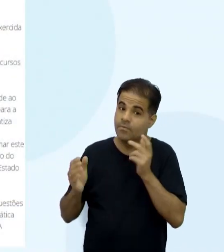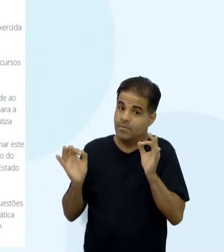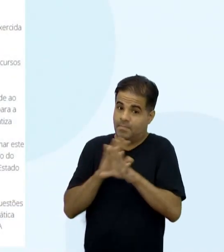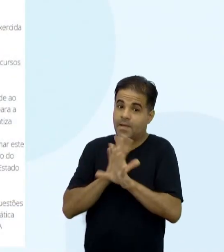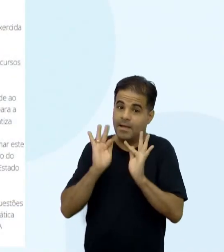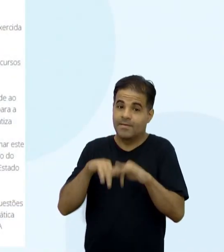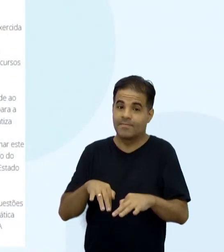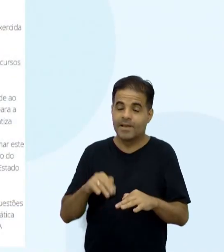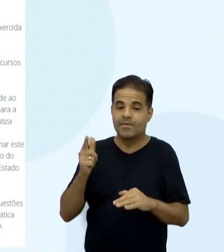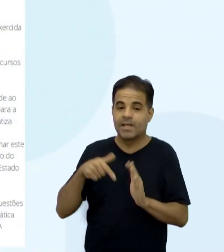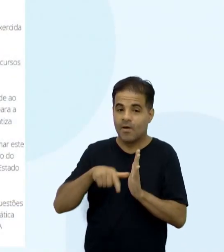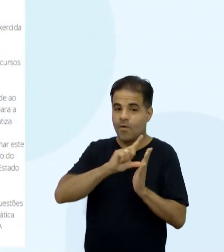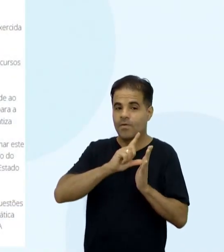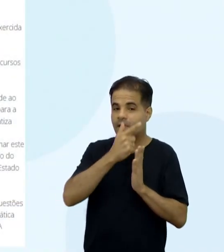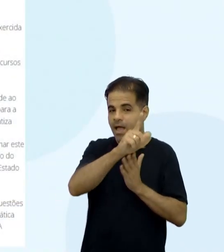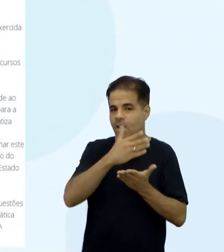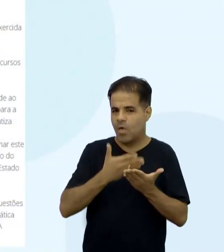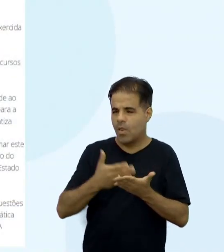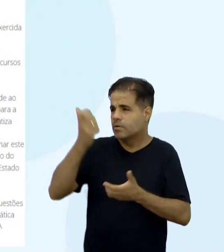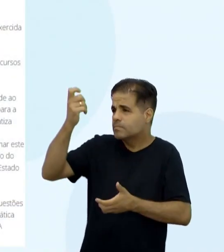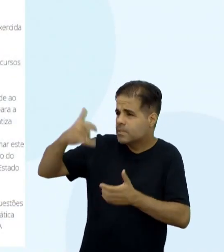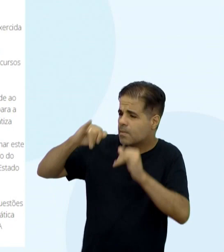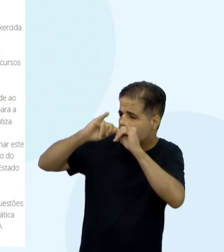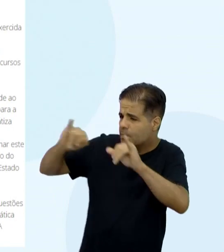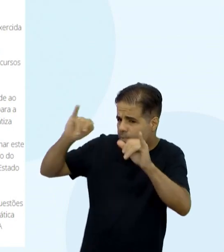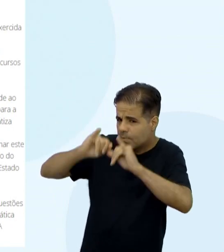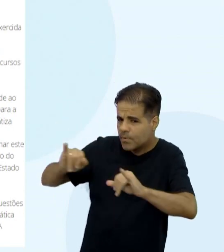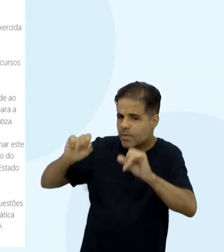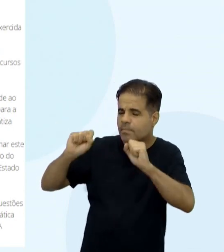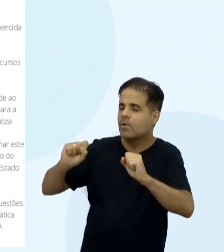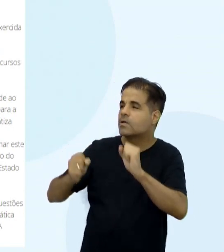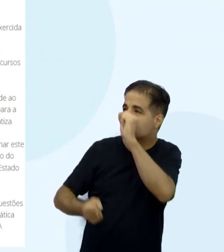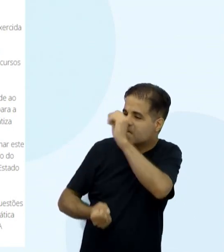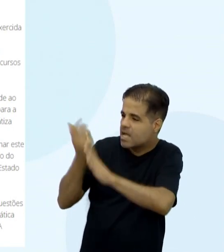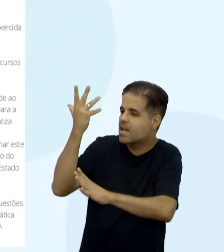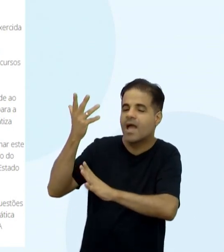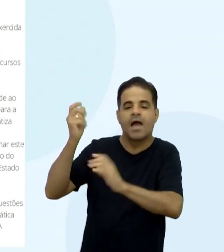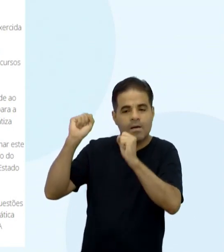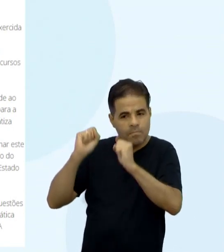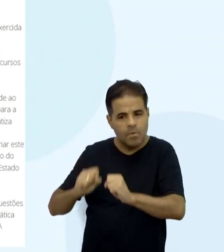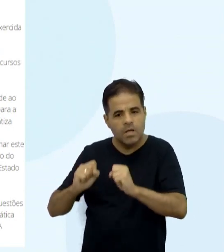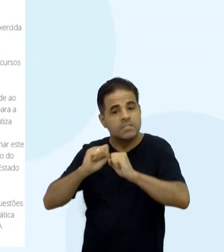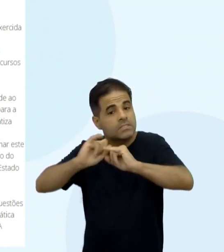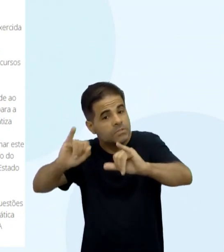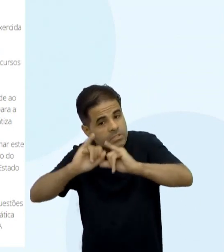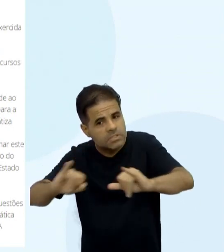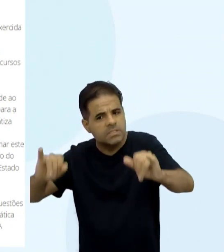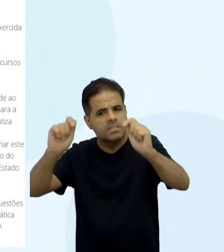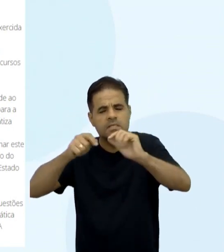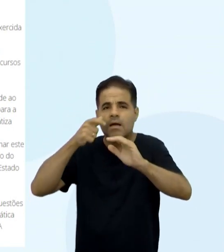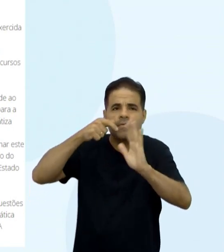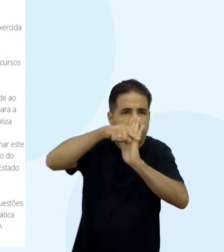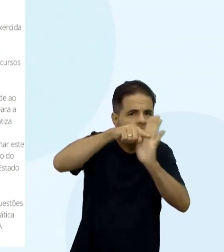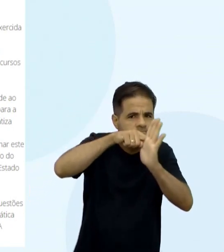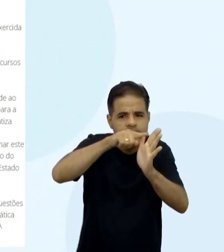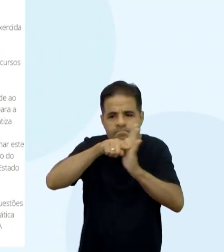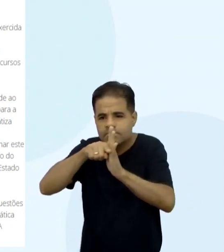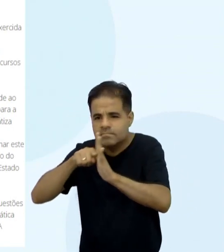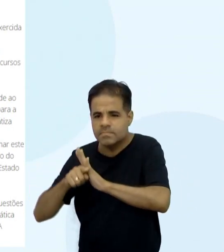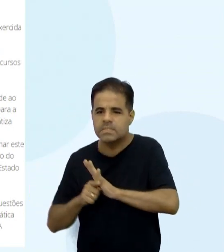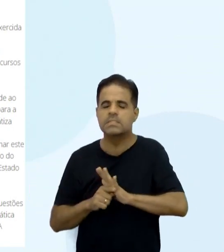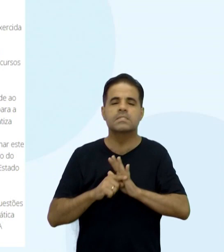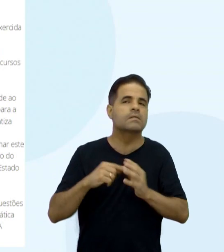Eu já passei na aula anterior como que funciona uma notícia, então vocês podem criar uma notícia, vocês podem fazer uma pesquisa e criar uma